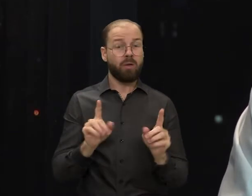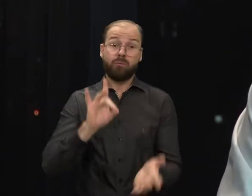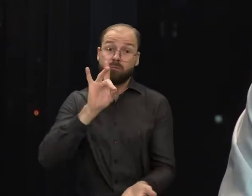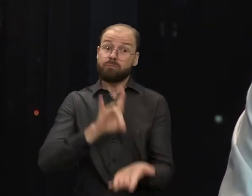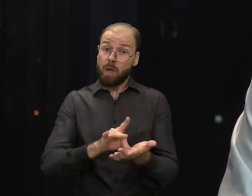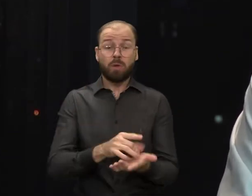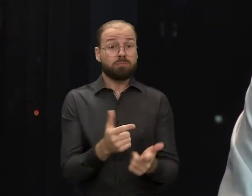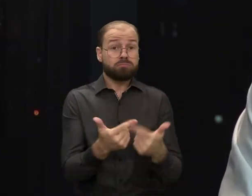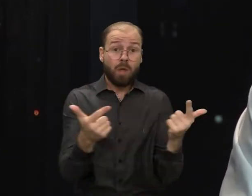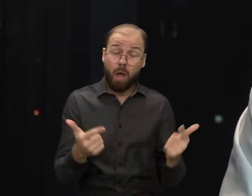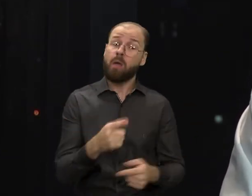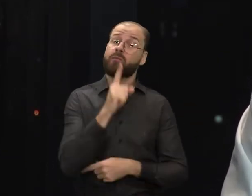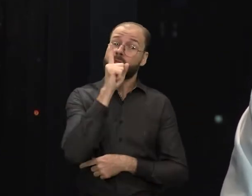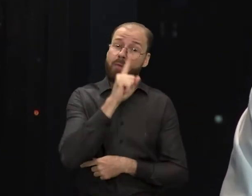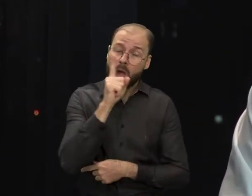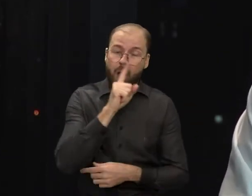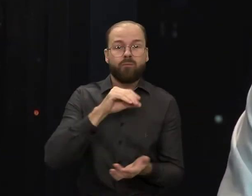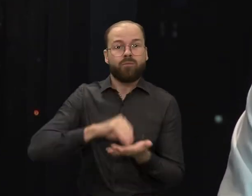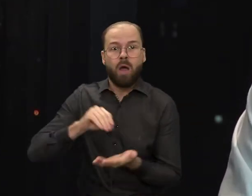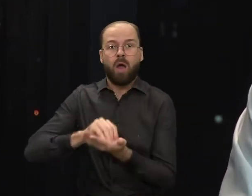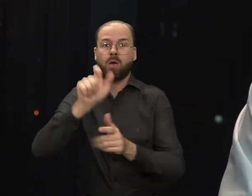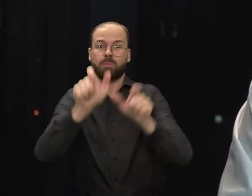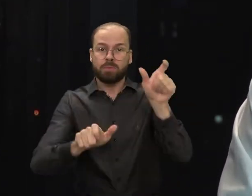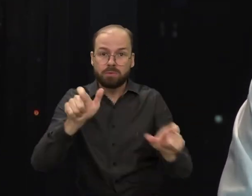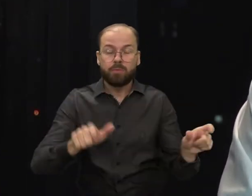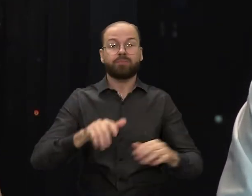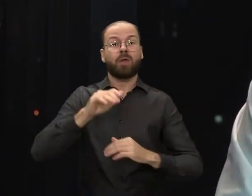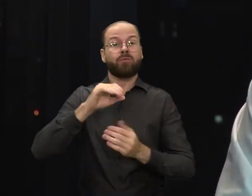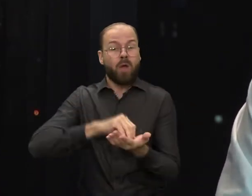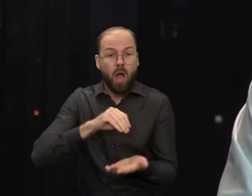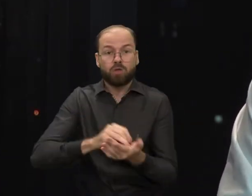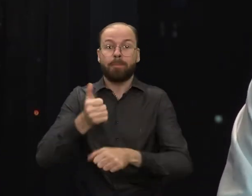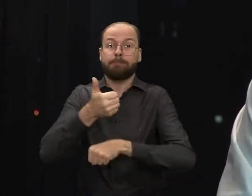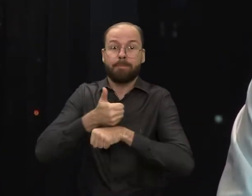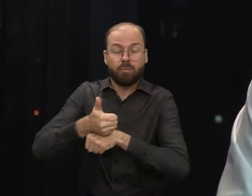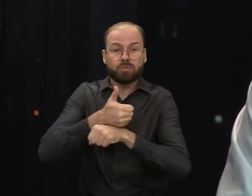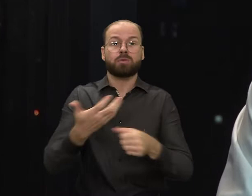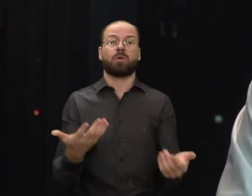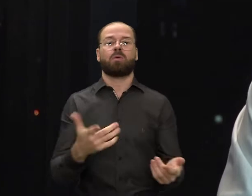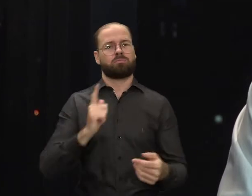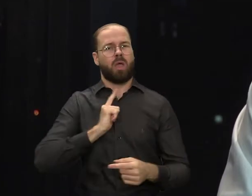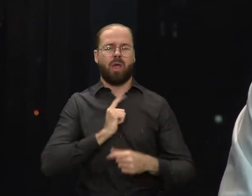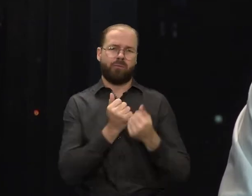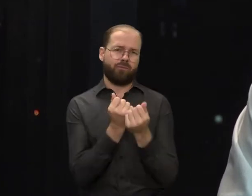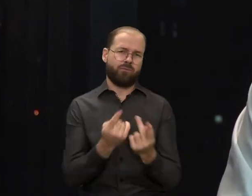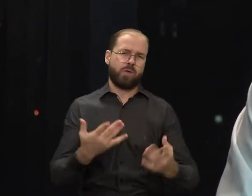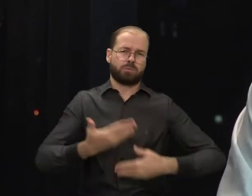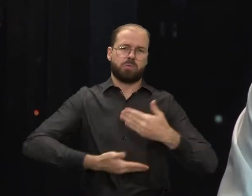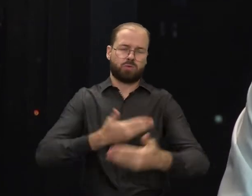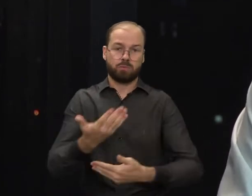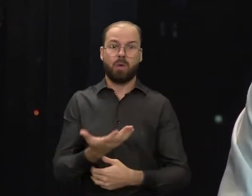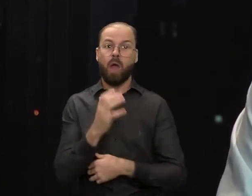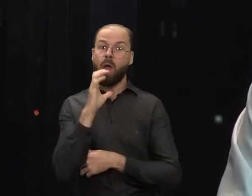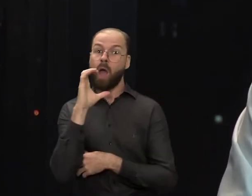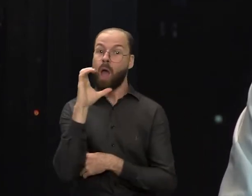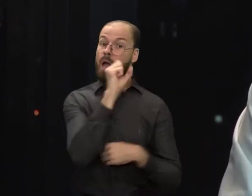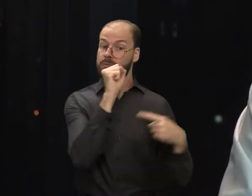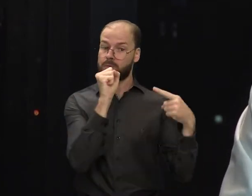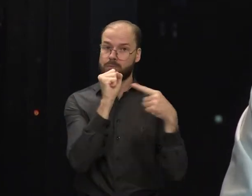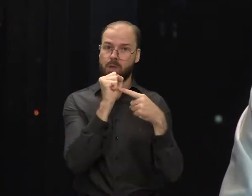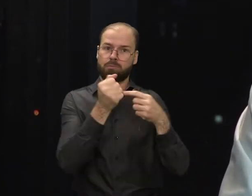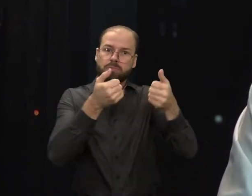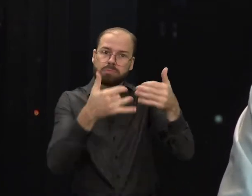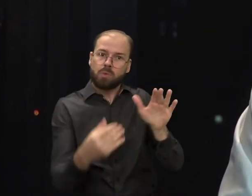porque falta técnico, falta pessoal, né? Então, são vários processos. Então, essa aceleração é um